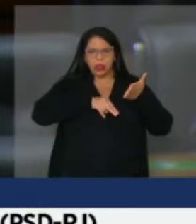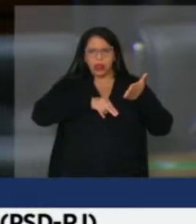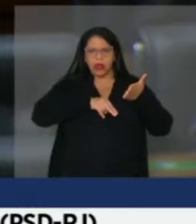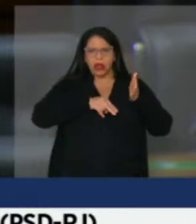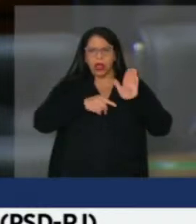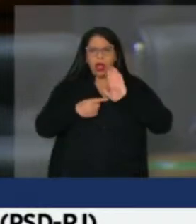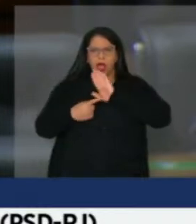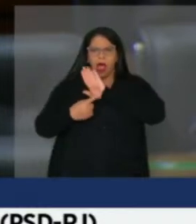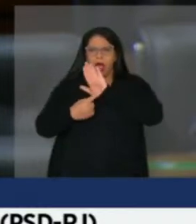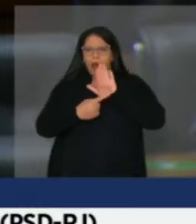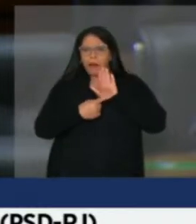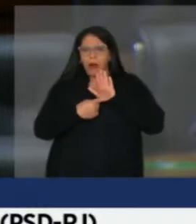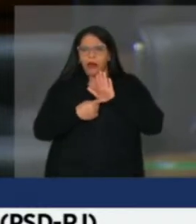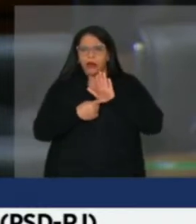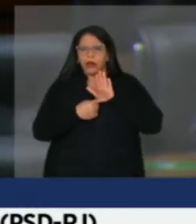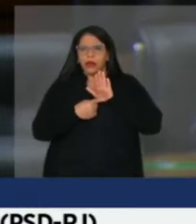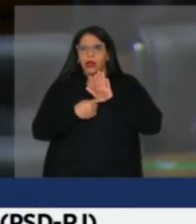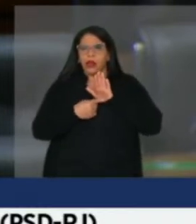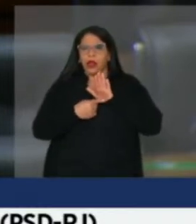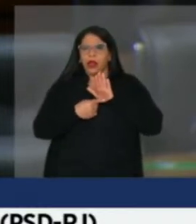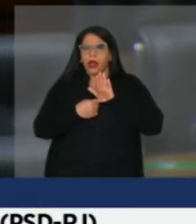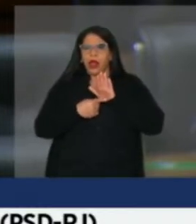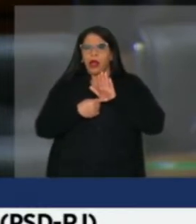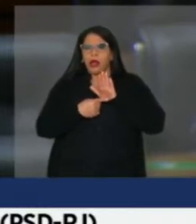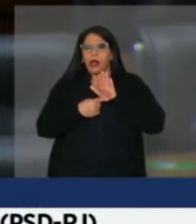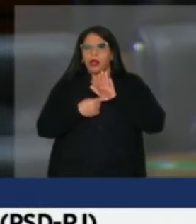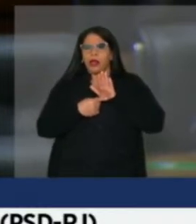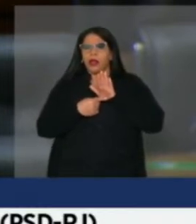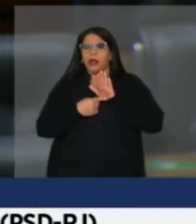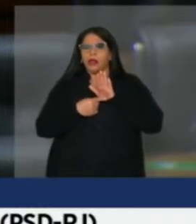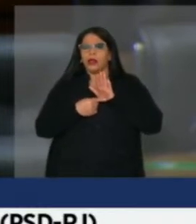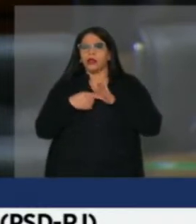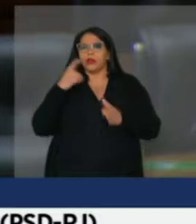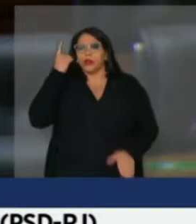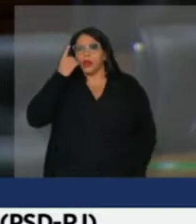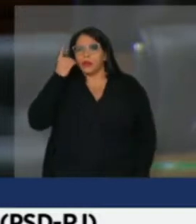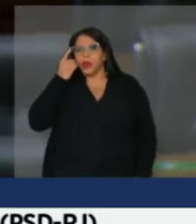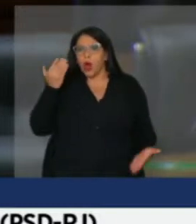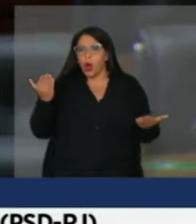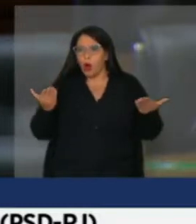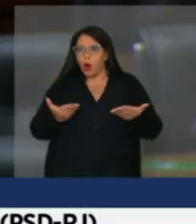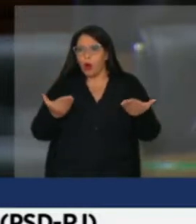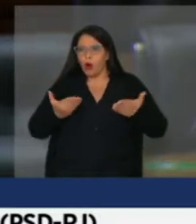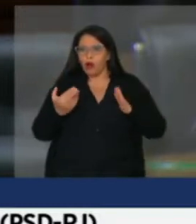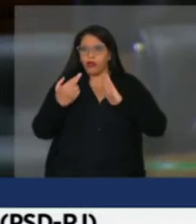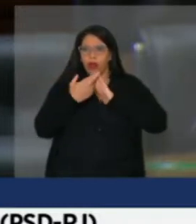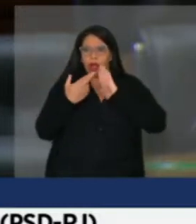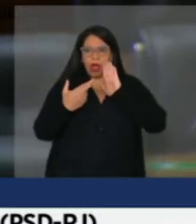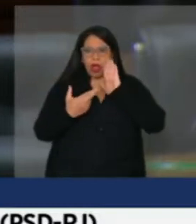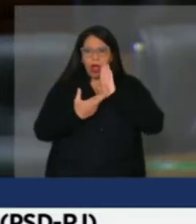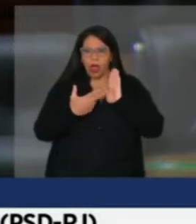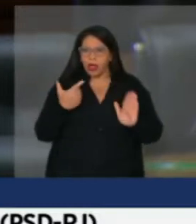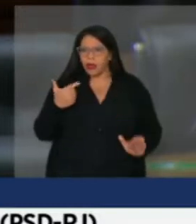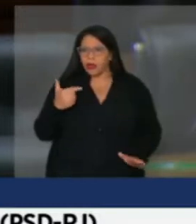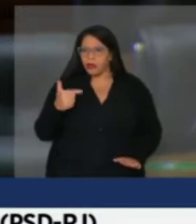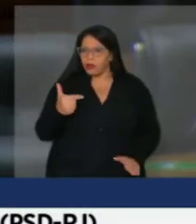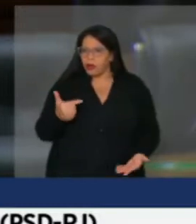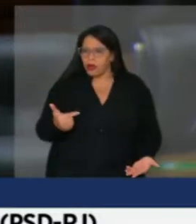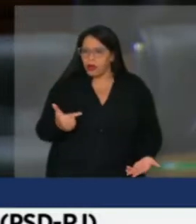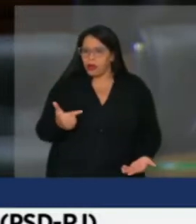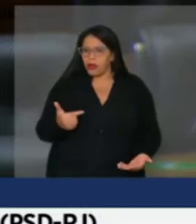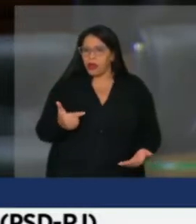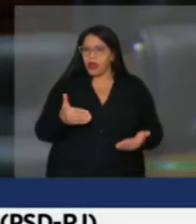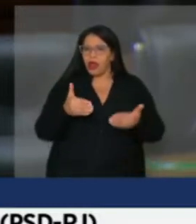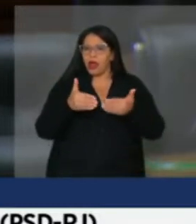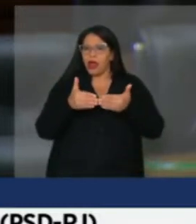manifestação escrita, pública, oficial do parlamentar. Hoje, conforme o SDR, a gente não tem essa possibilidade. O que eu queria pedir